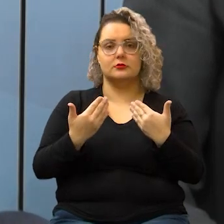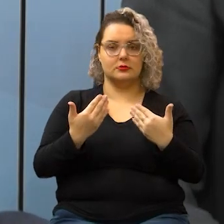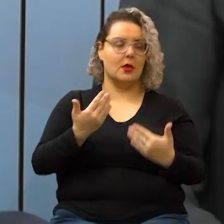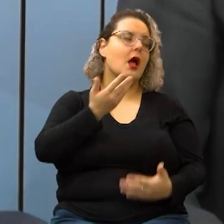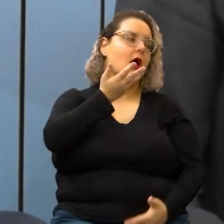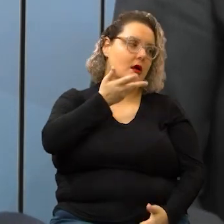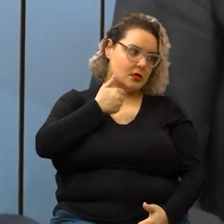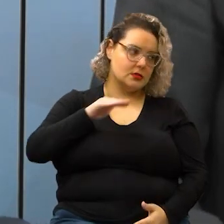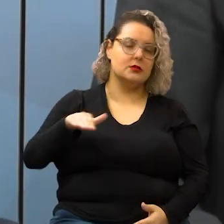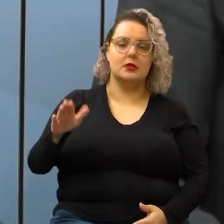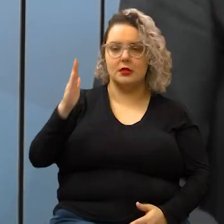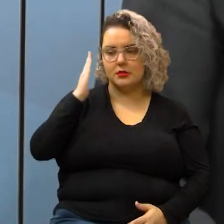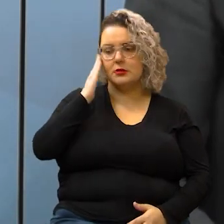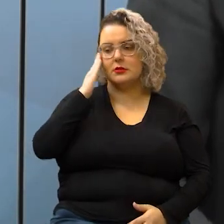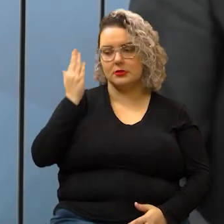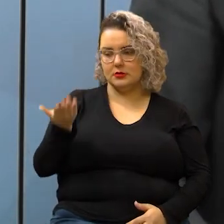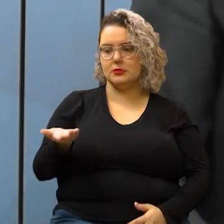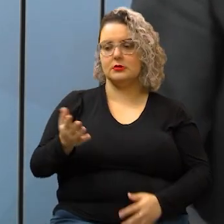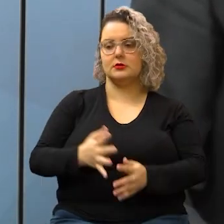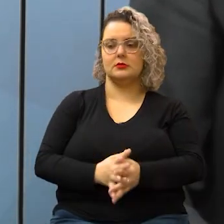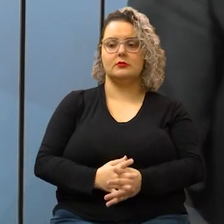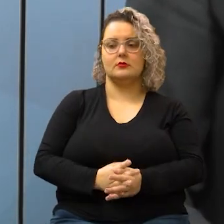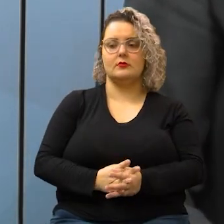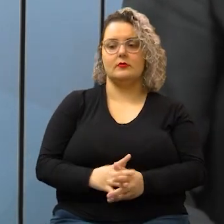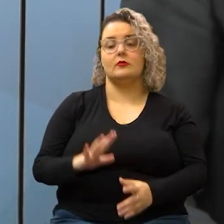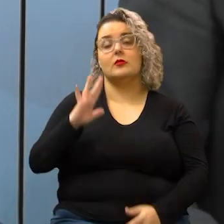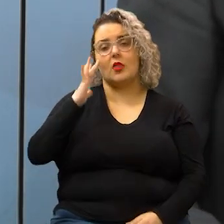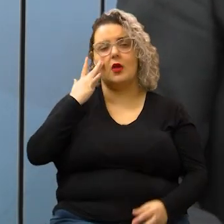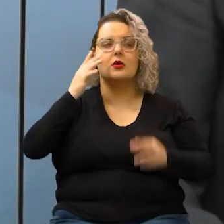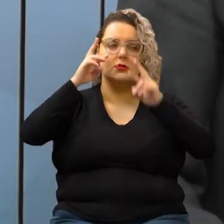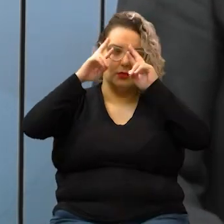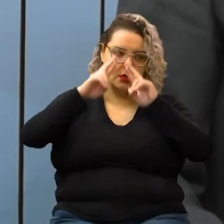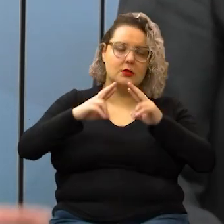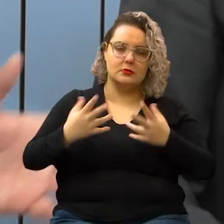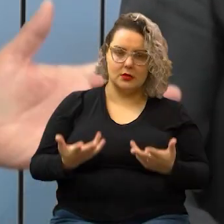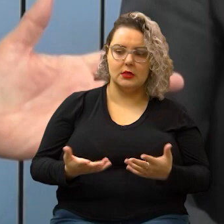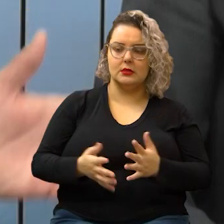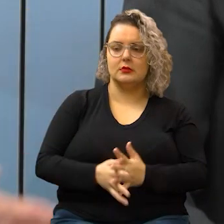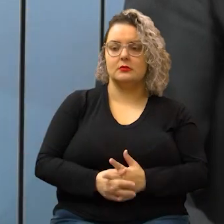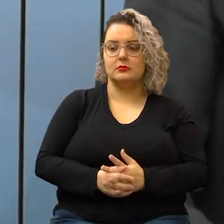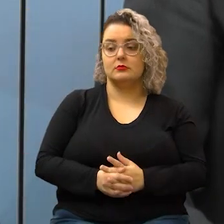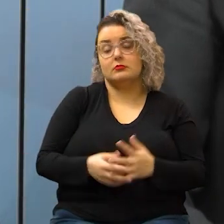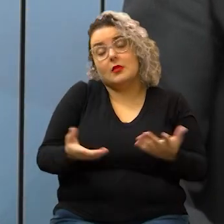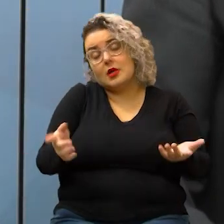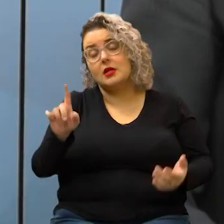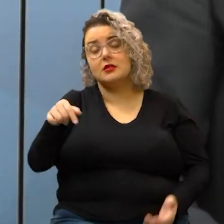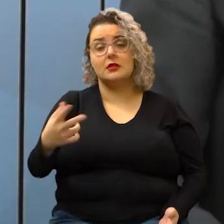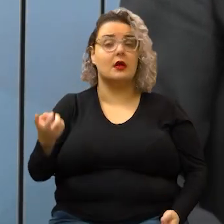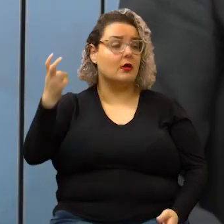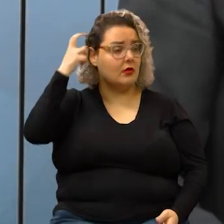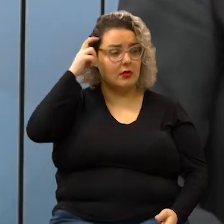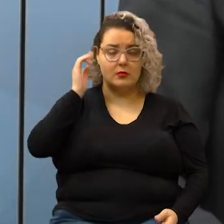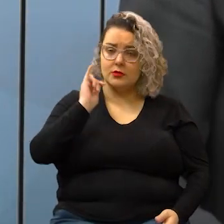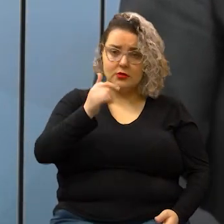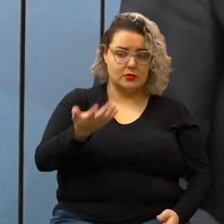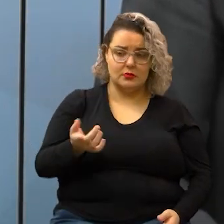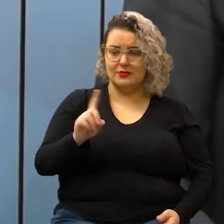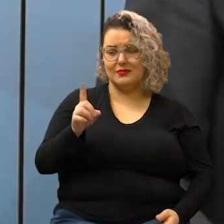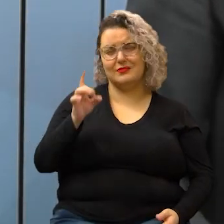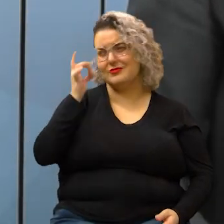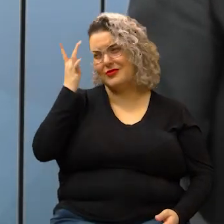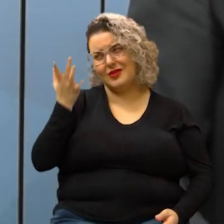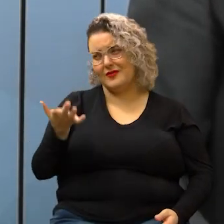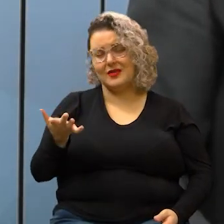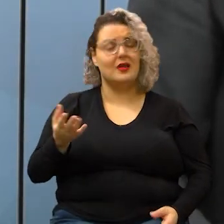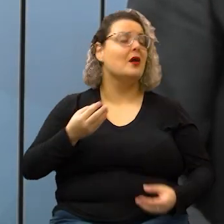crianças entendem, né? E acabam, eu acho que respeitando isso. Mas é questão de cultura, como foi dito nisso, não é fácil.